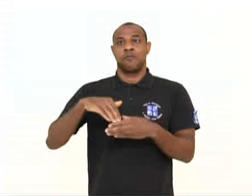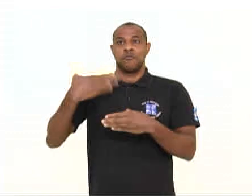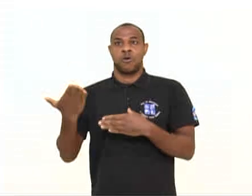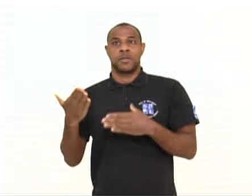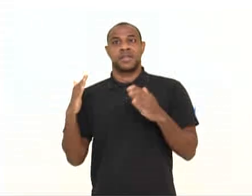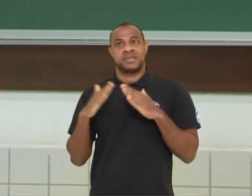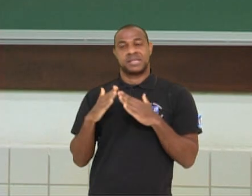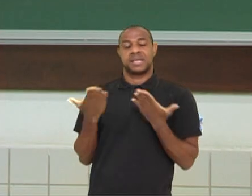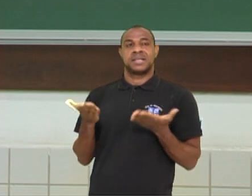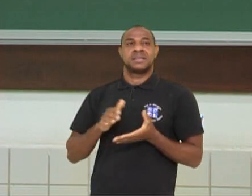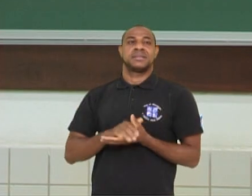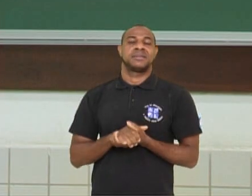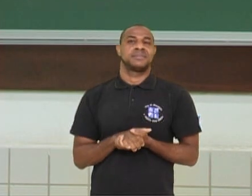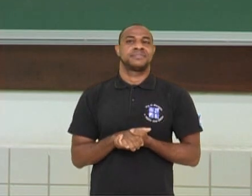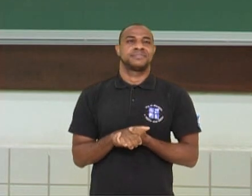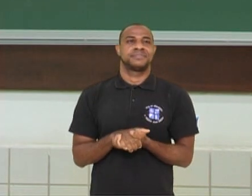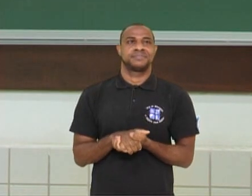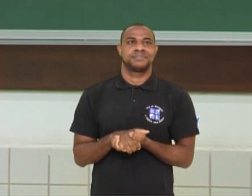do nosso